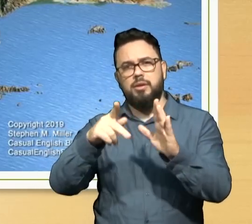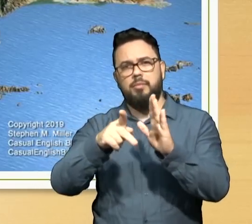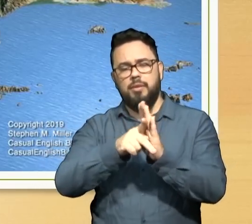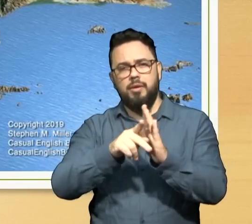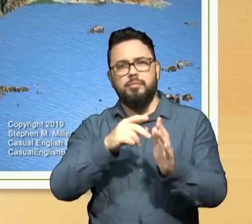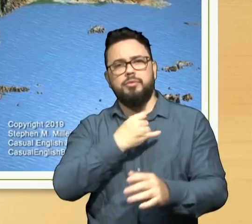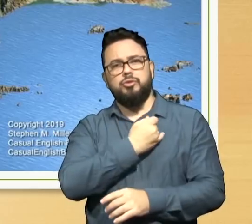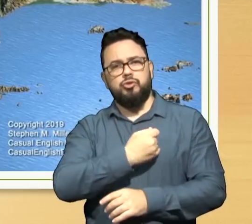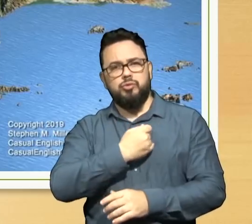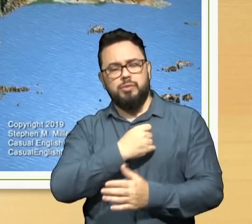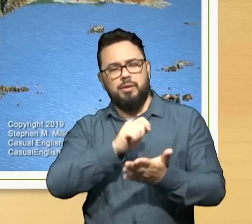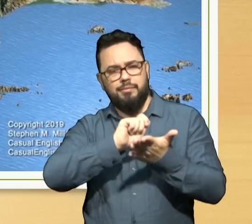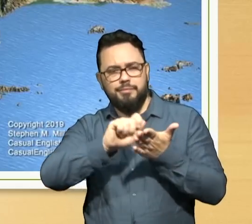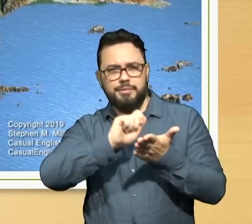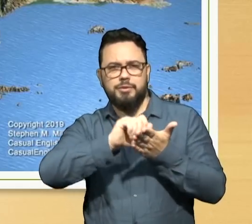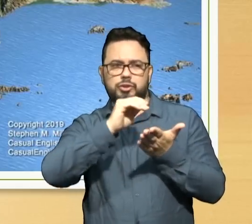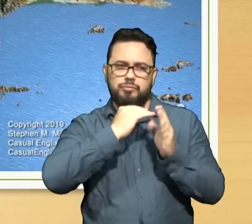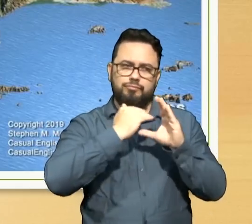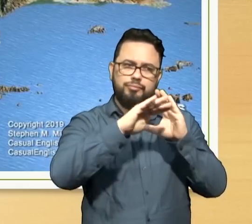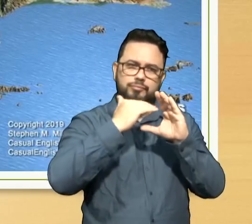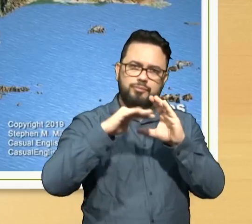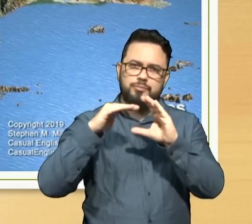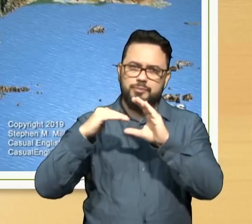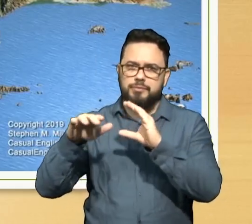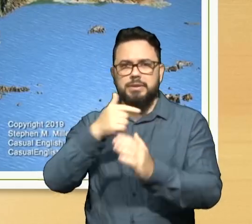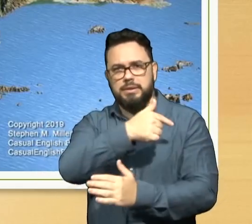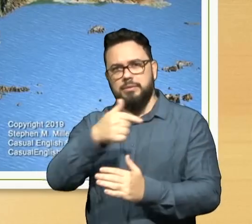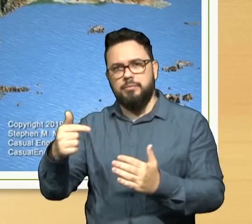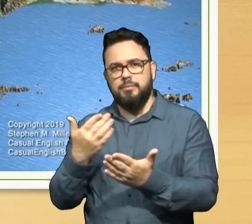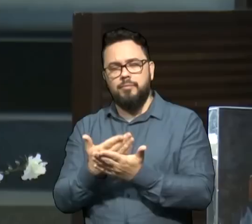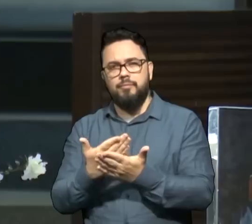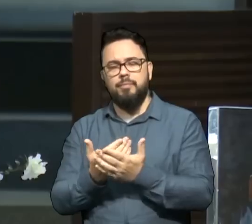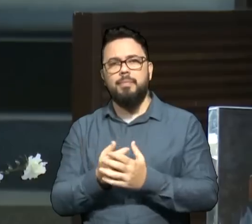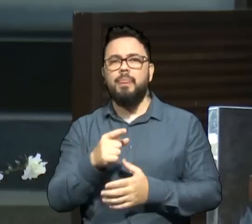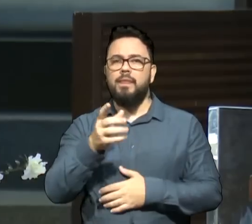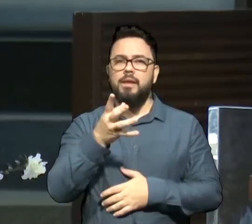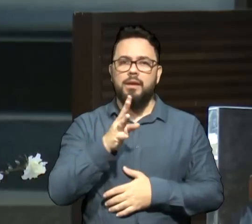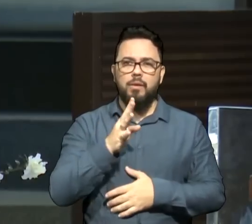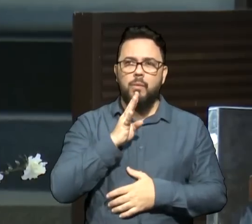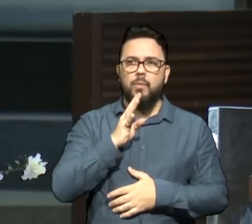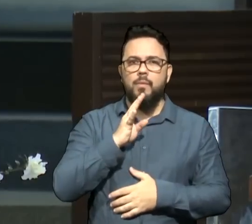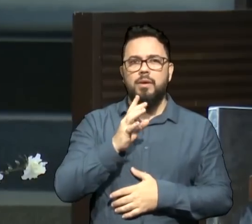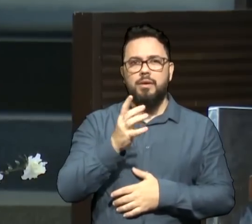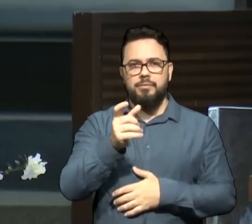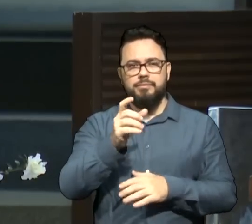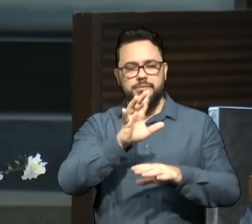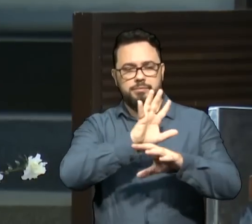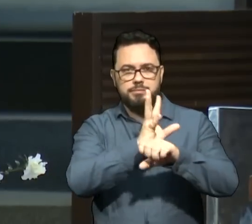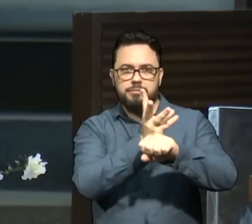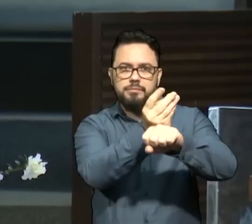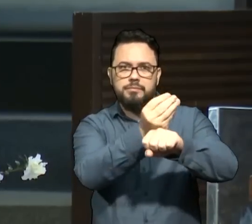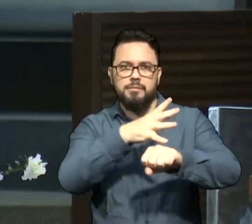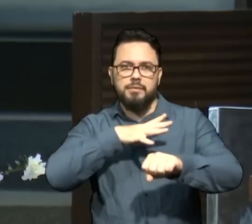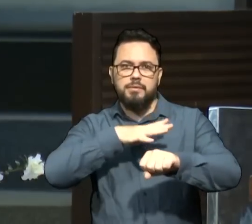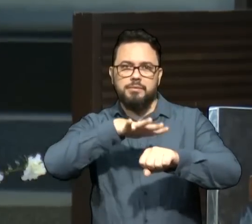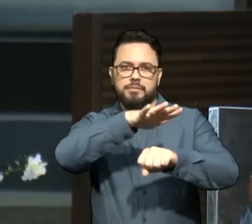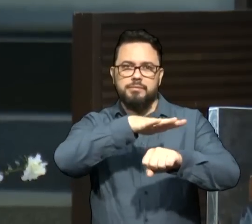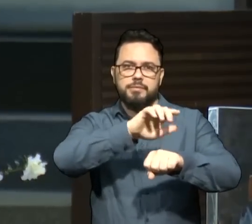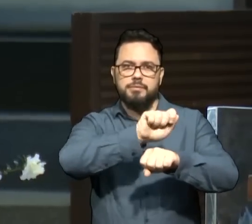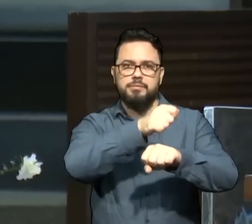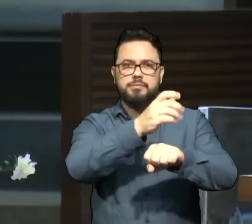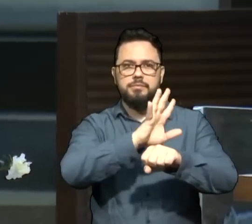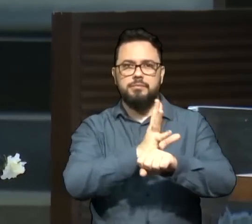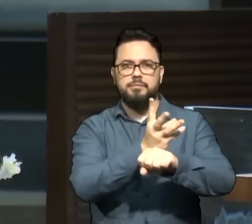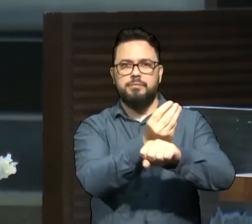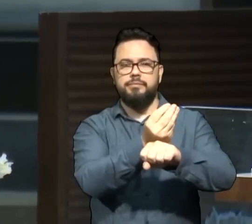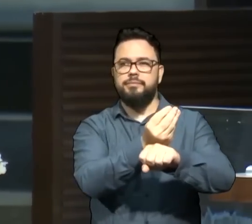vai mandar as suas cartas que vamos estudar essa semana querem conhecer um pouco da cidade de de Éfeso olha as ruínas arqueológicas de